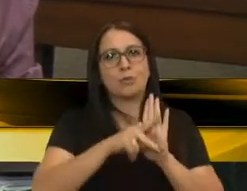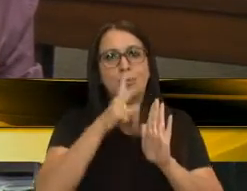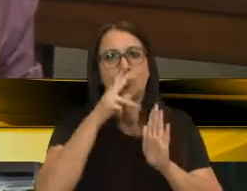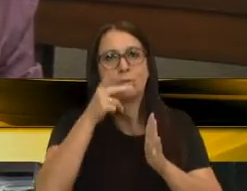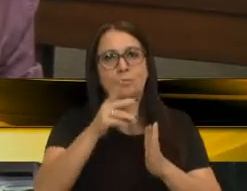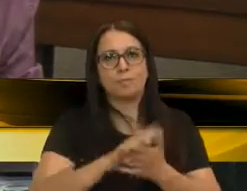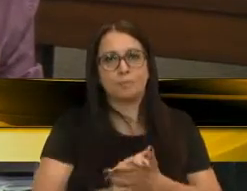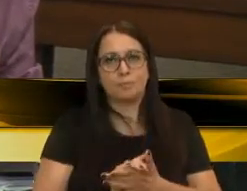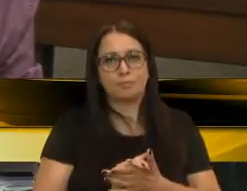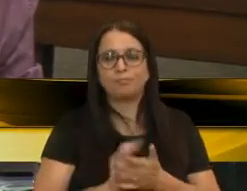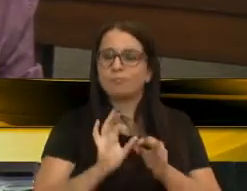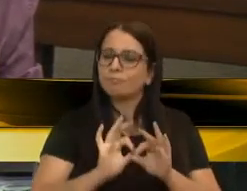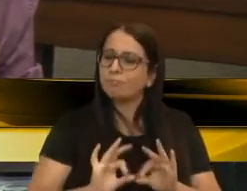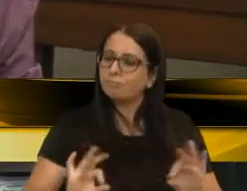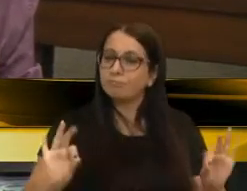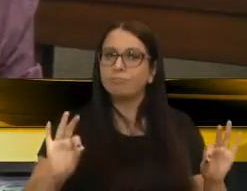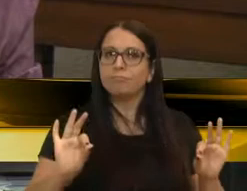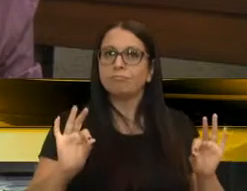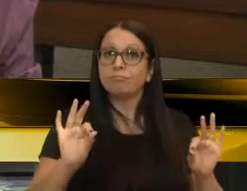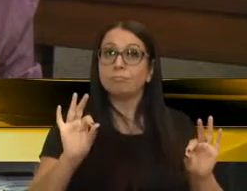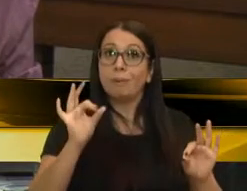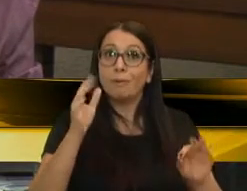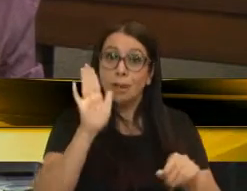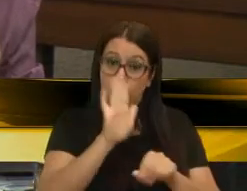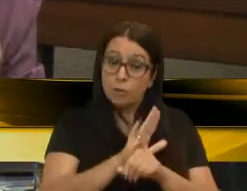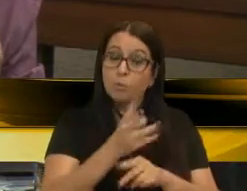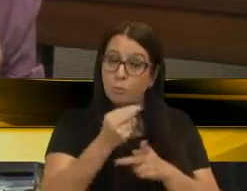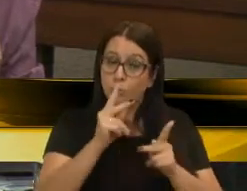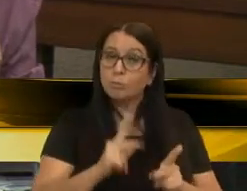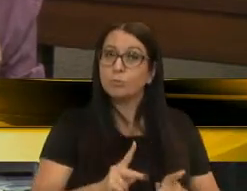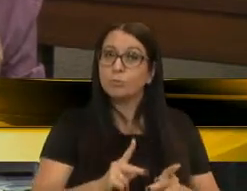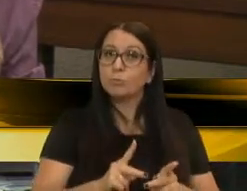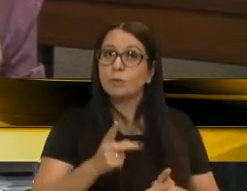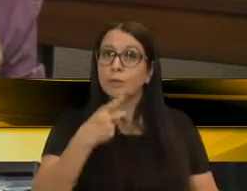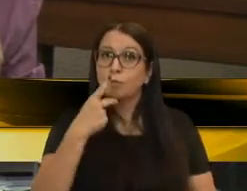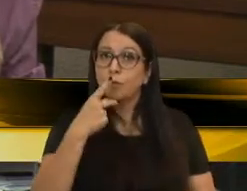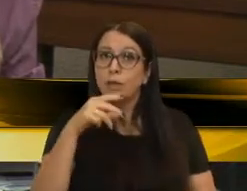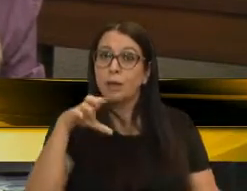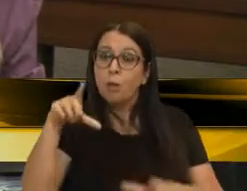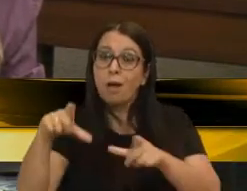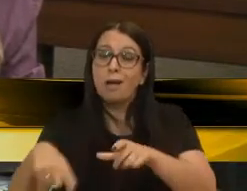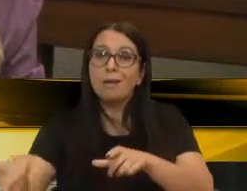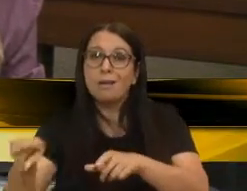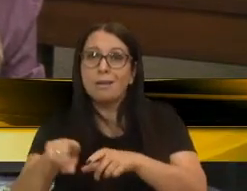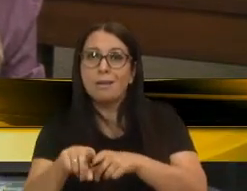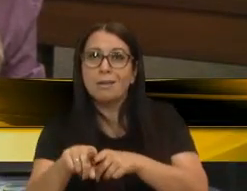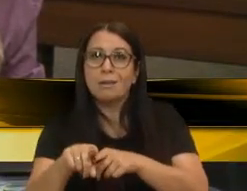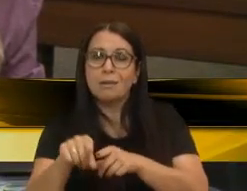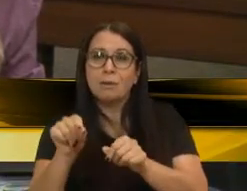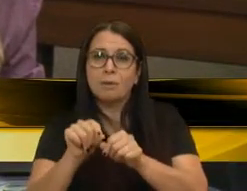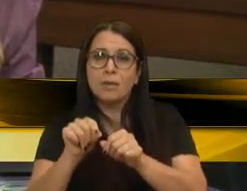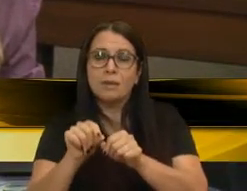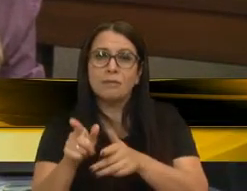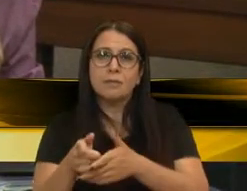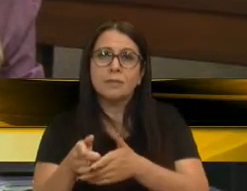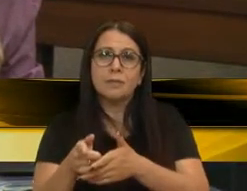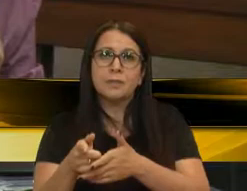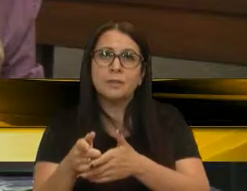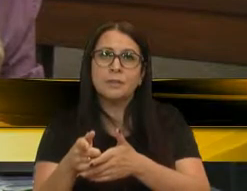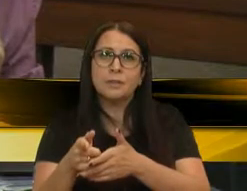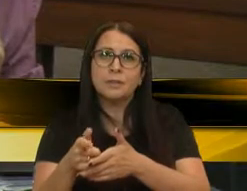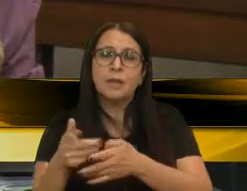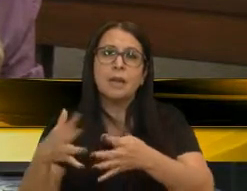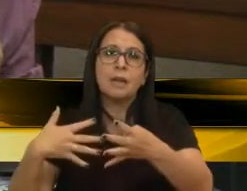envergadura. Simples, mas de um alcance muito grande. E eu cito a área ali onde está destinada para fazer estação